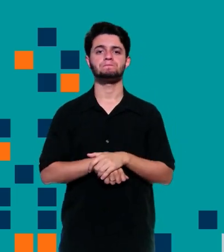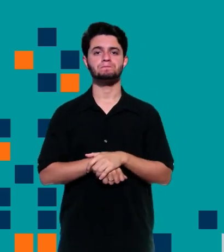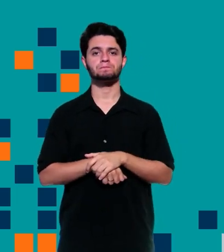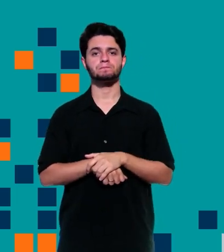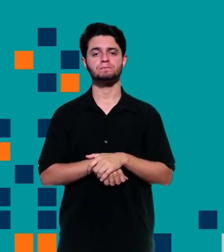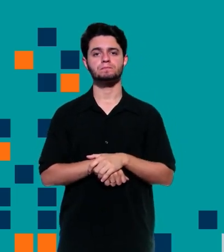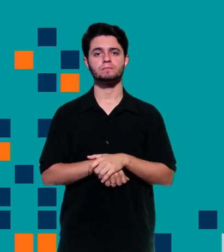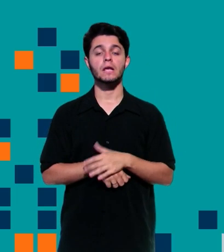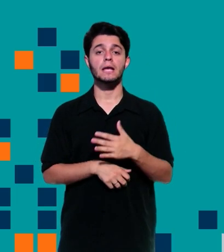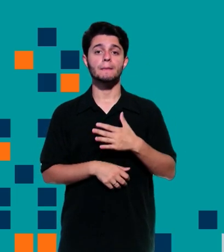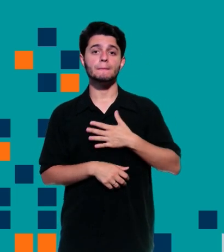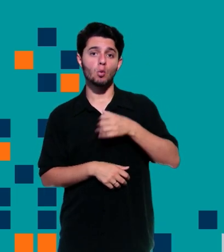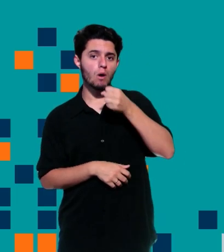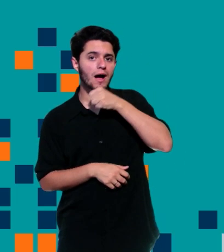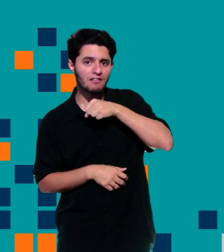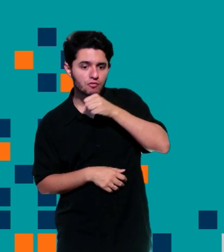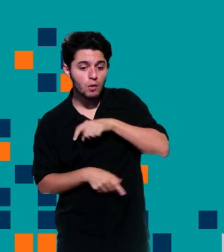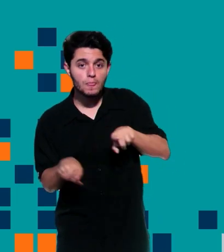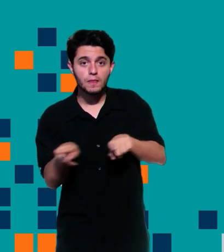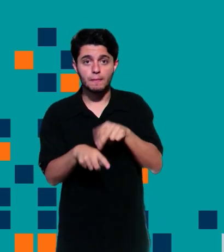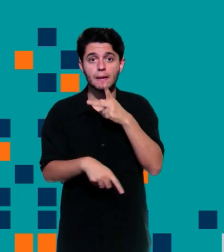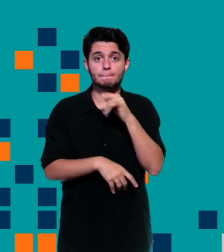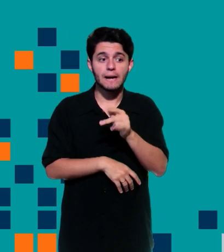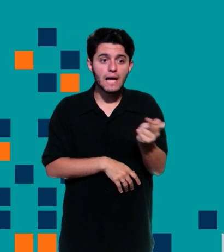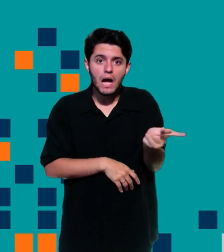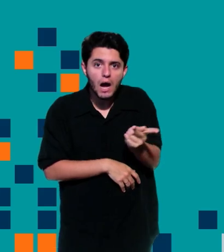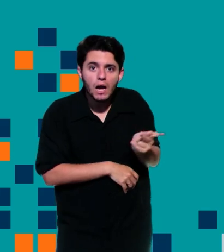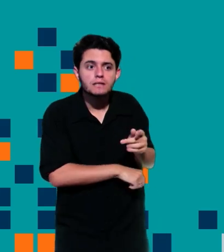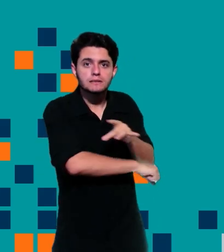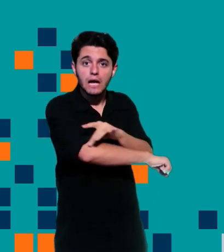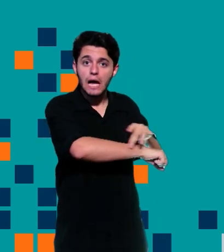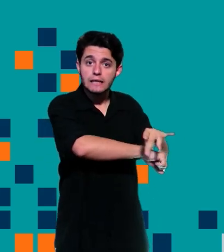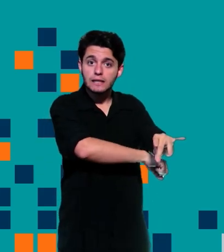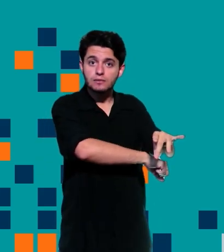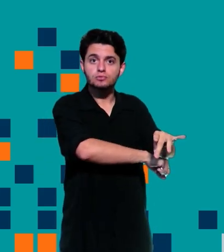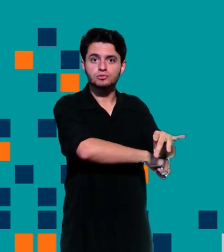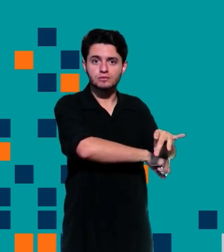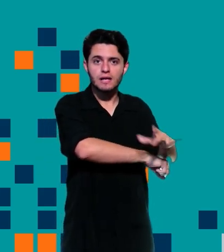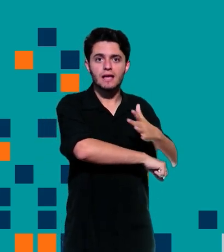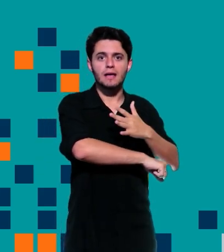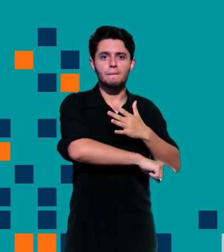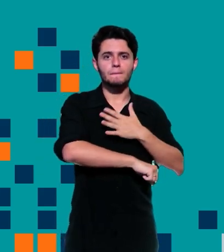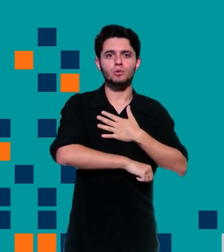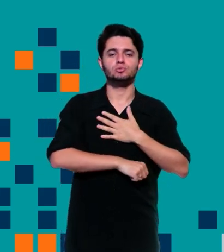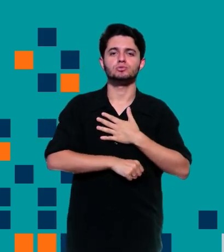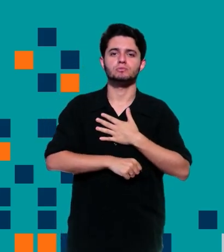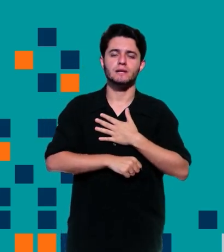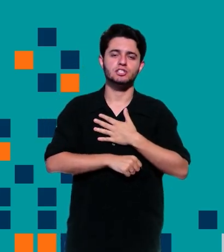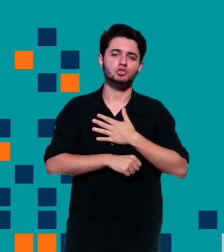arquiteto, né, que os três, cada um participou de um